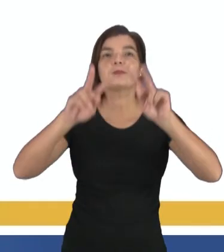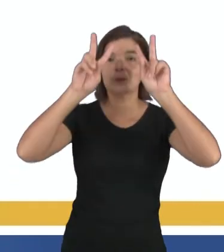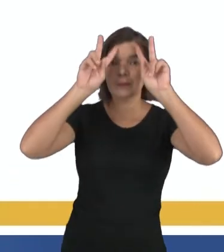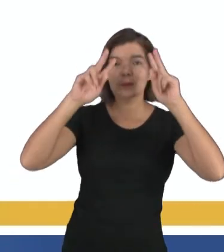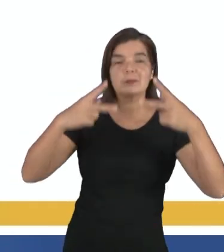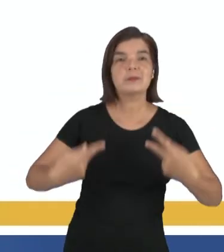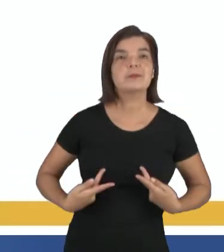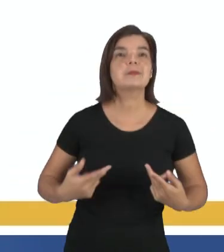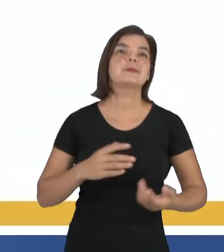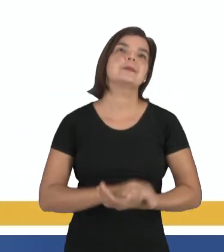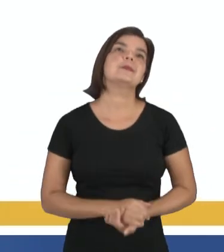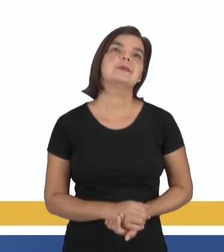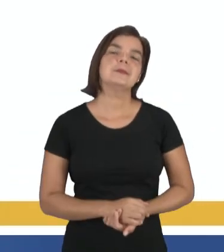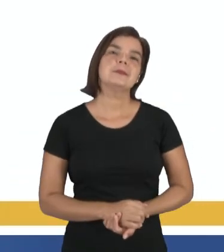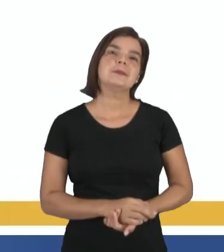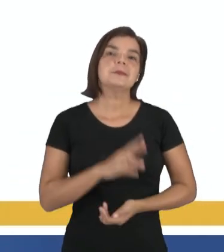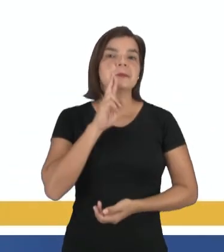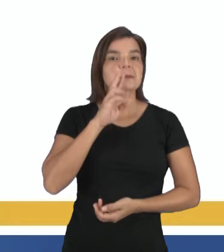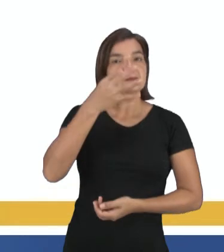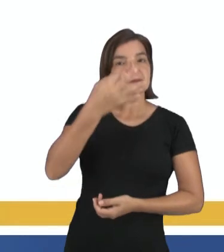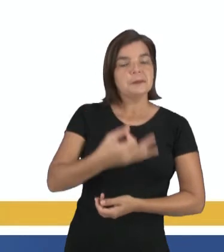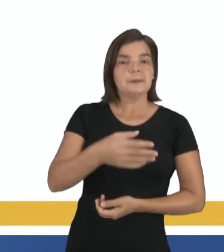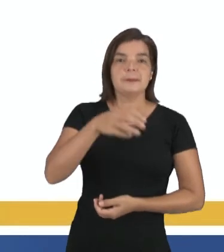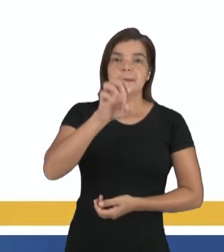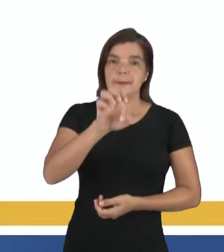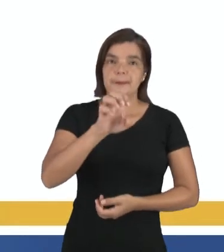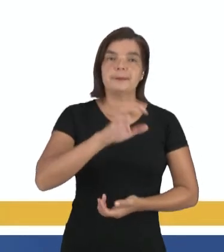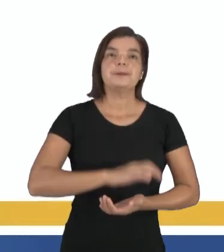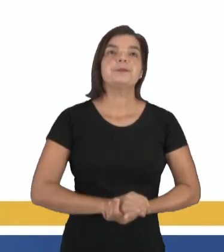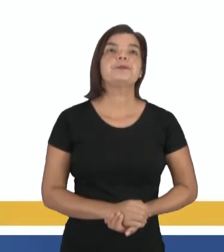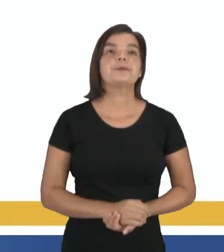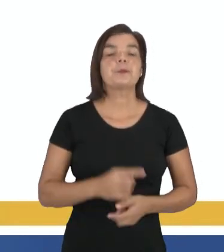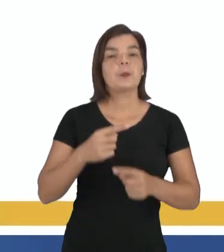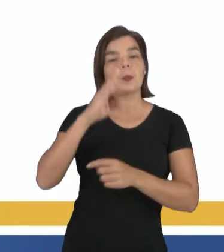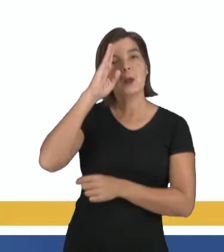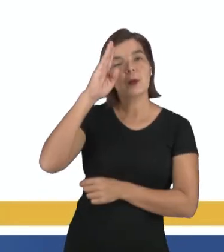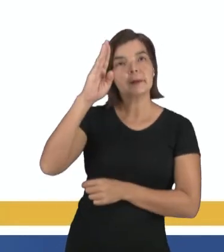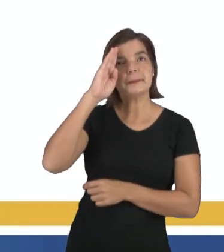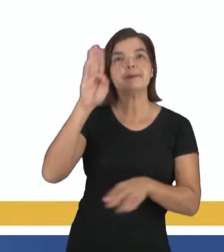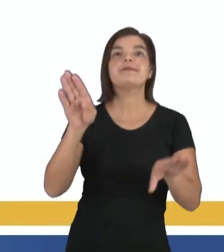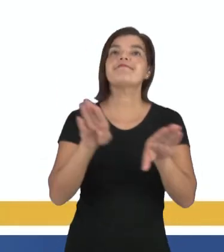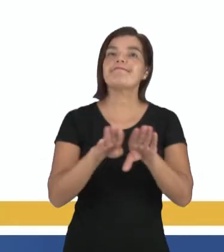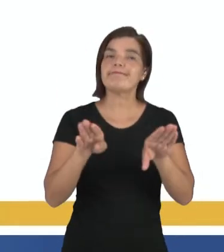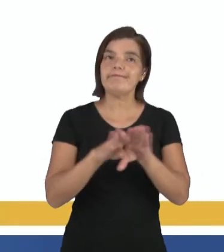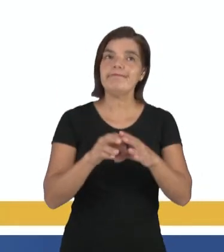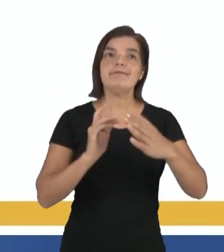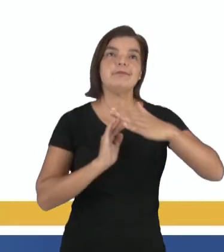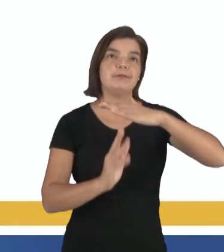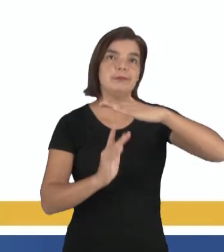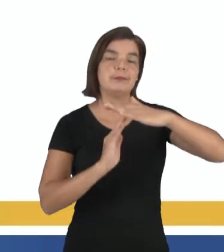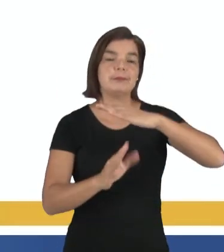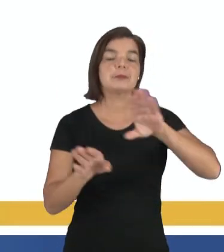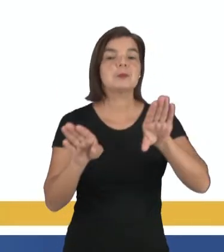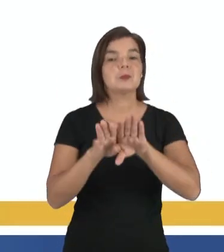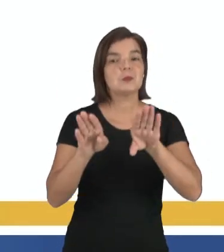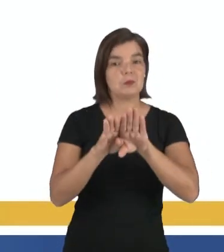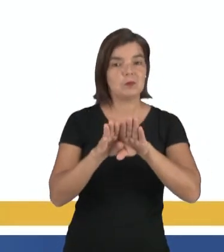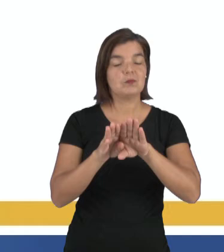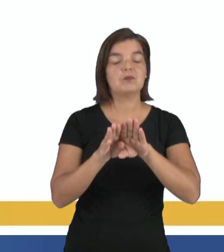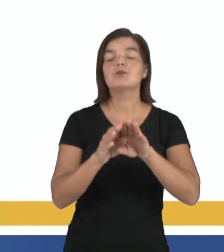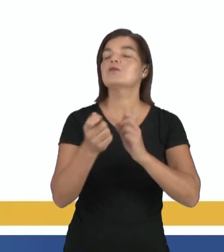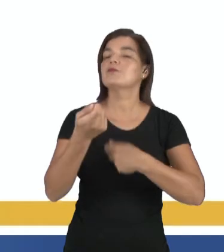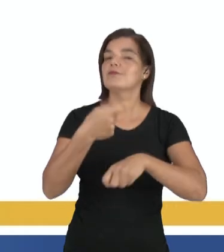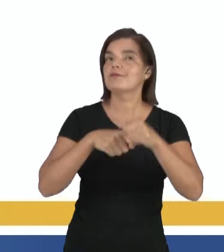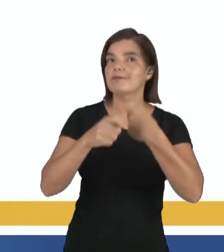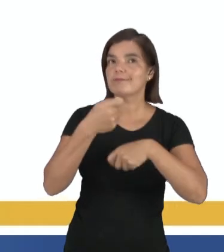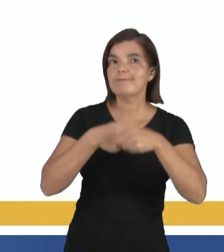humano. Então, a nossa alternativa correta é a letra E, porque os principais fatores de incremento da migração internacional são